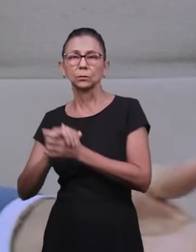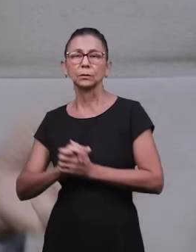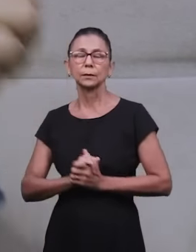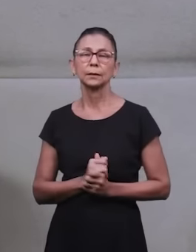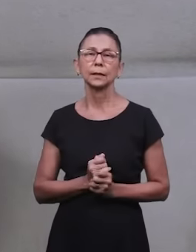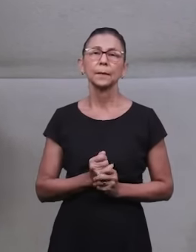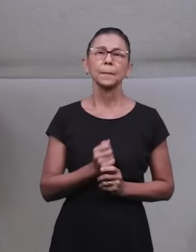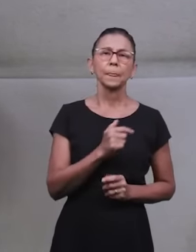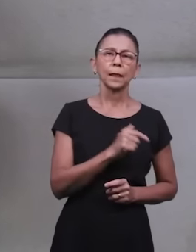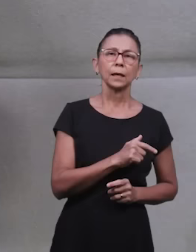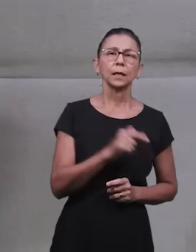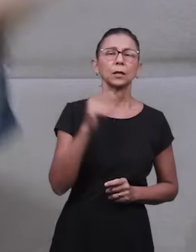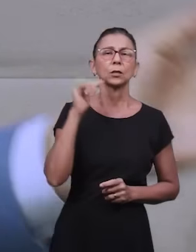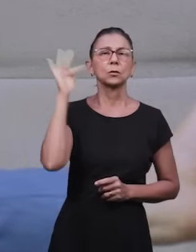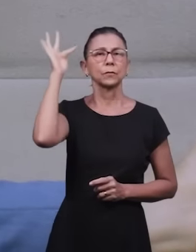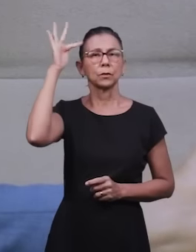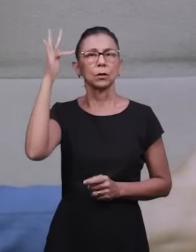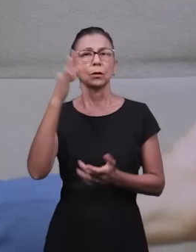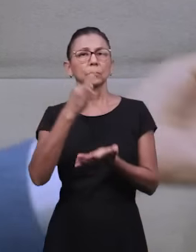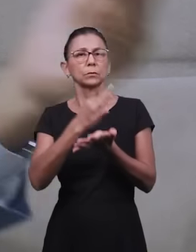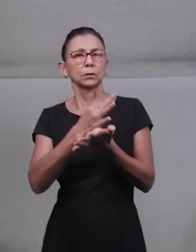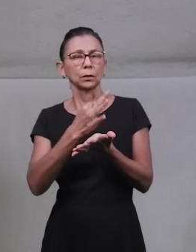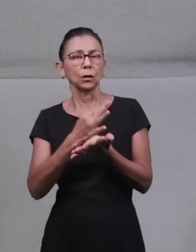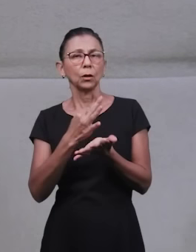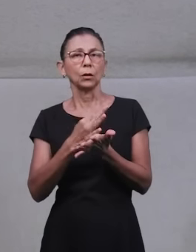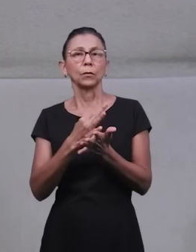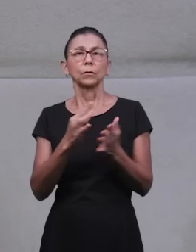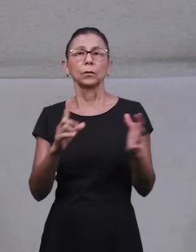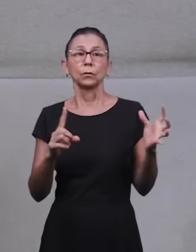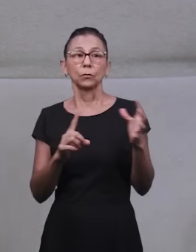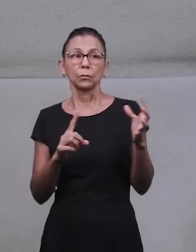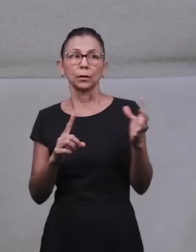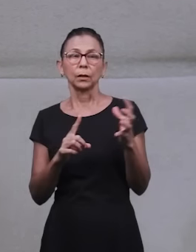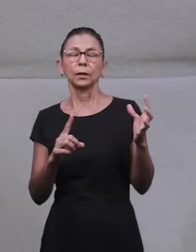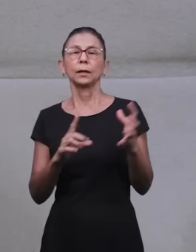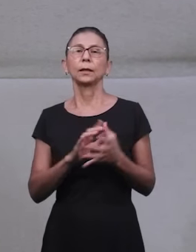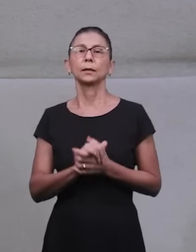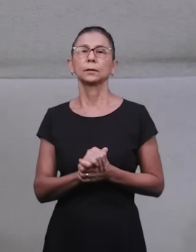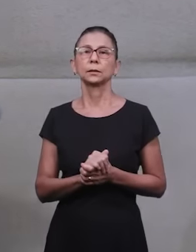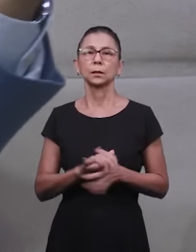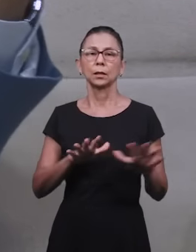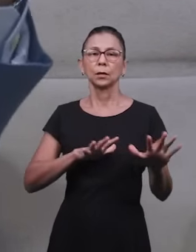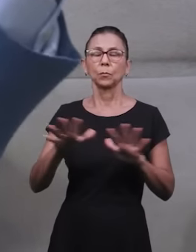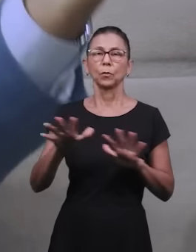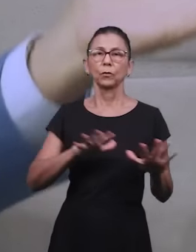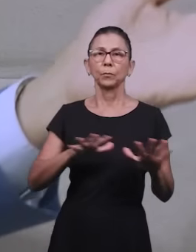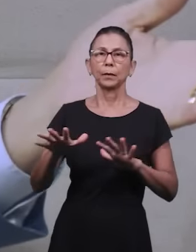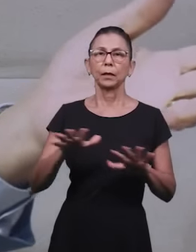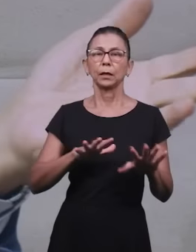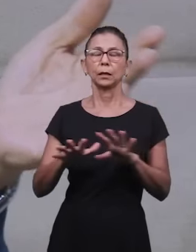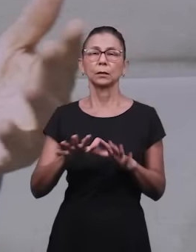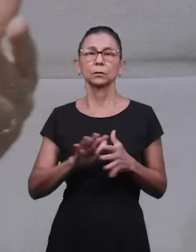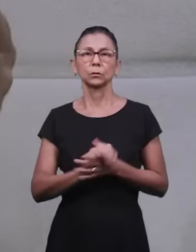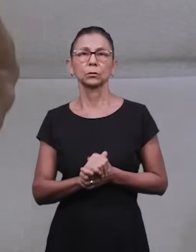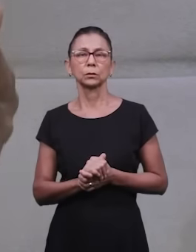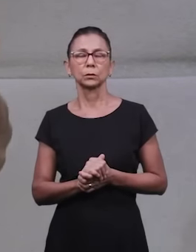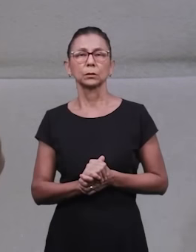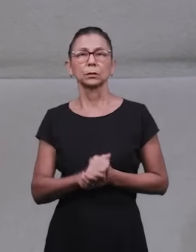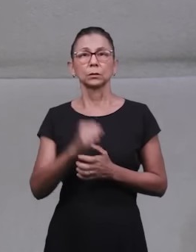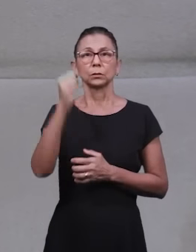da Igreja. Eu cheguei a ver, de fora vi, os chamados movimentos avivalistas aqui no Brasil,